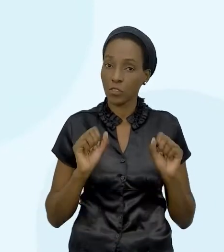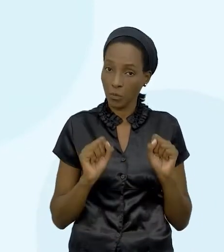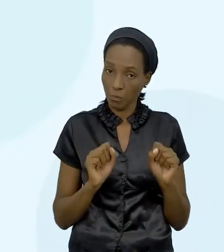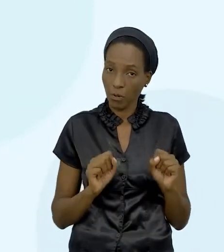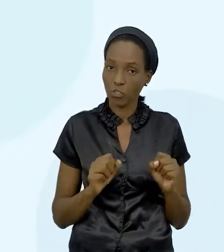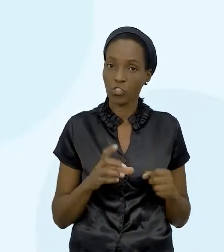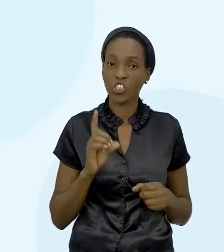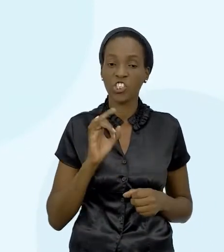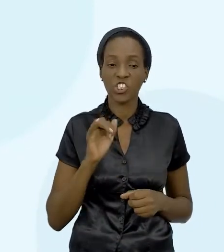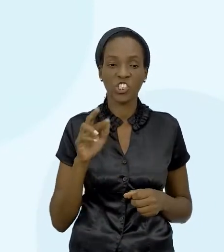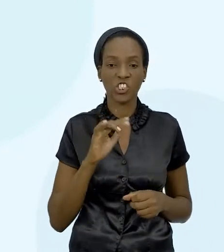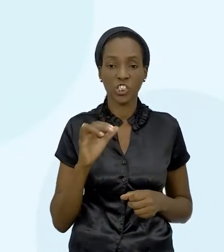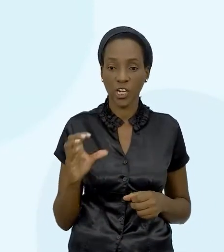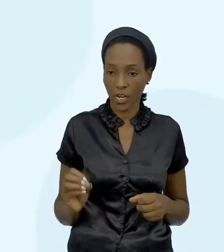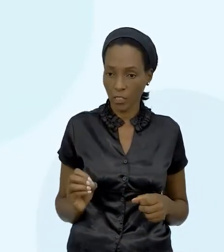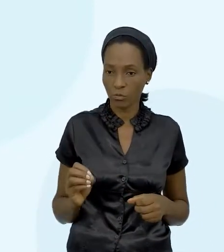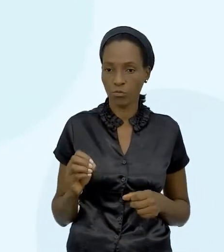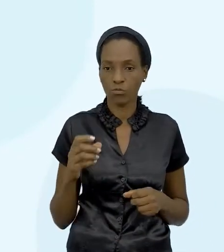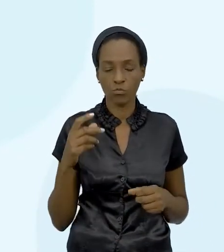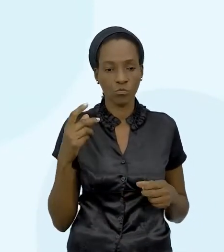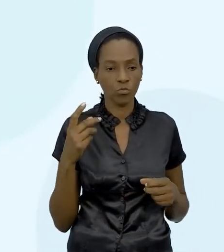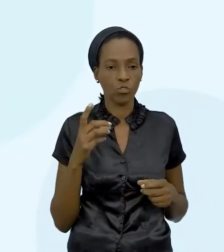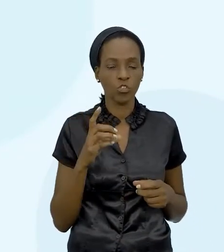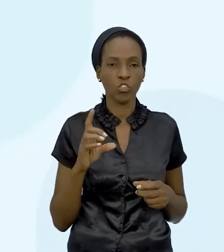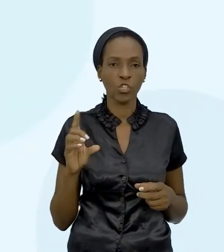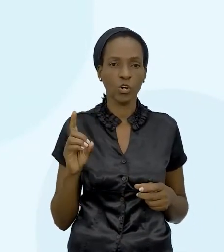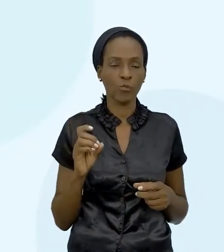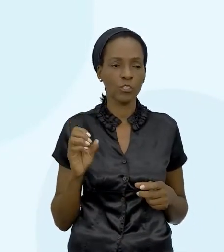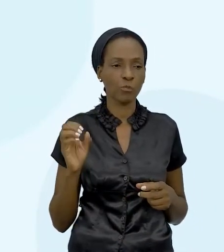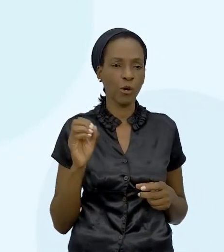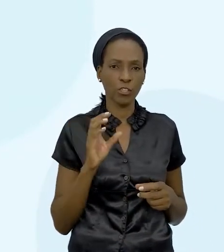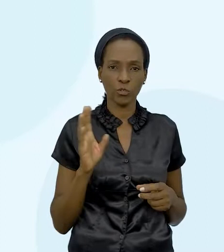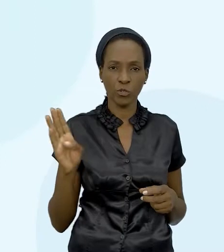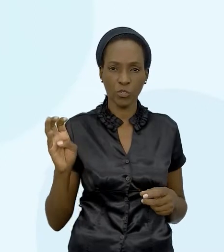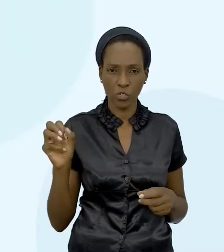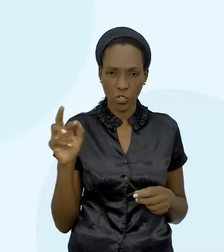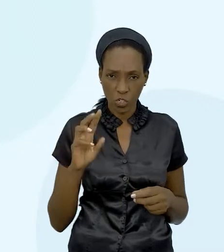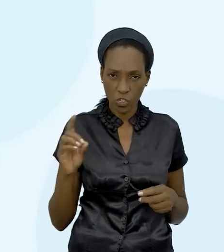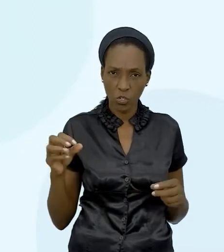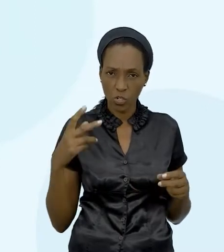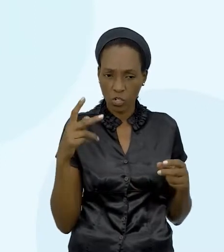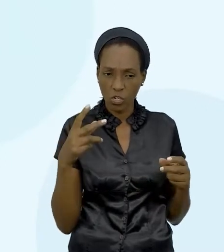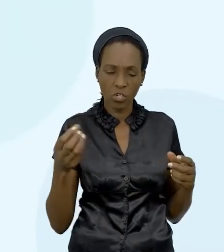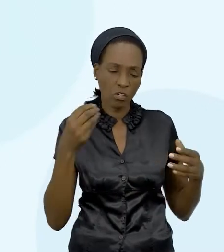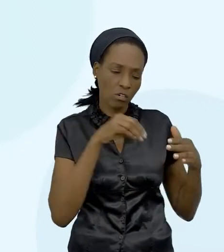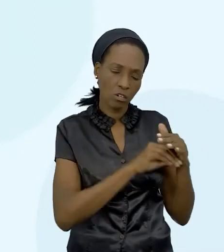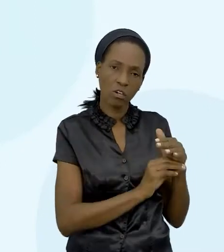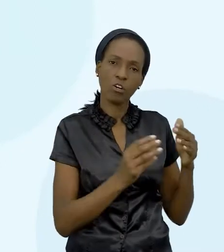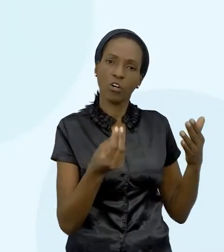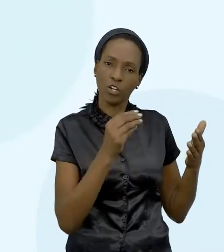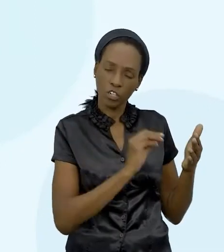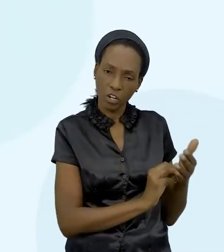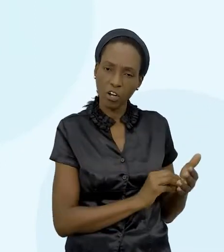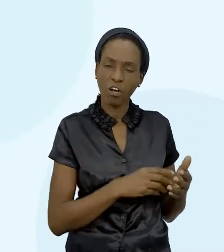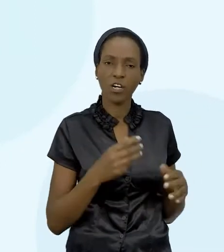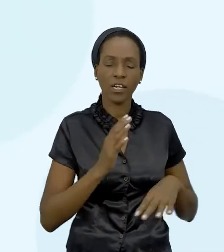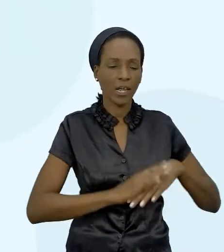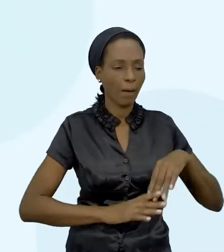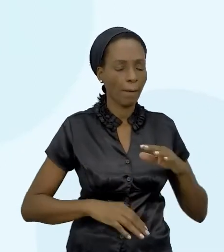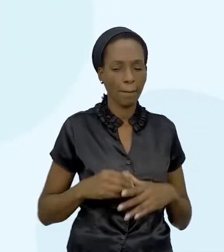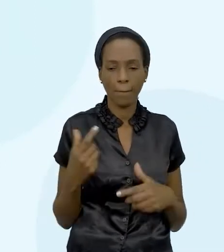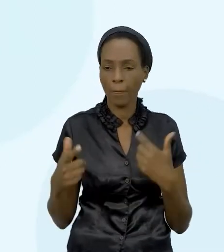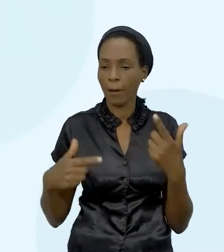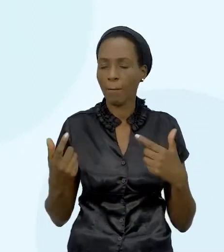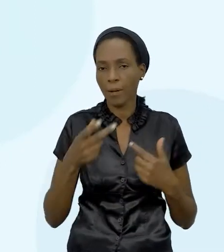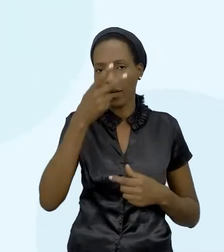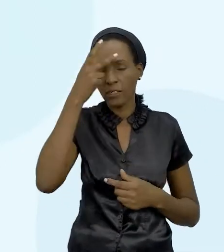vocês, está relacionado aí à mão de obra, né? A tanto de funcionários, aluguel, luz, essas coisas, tá bom?